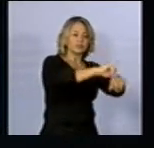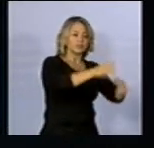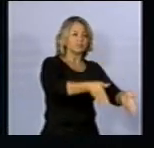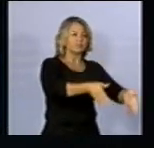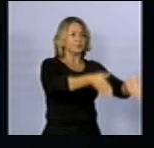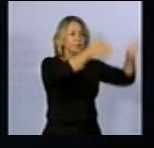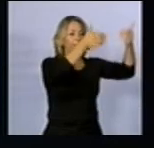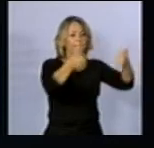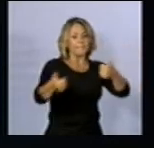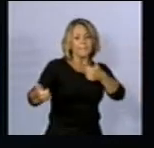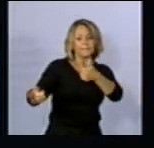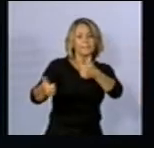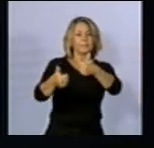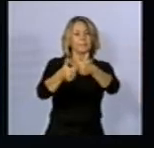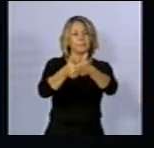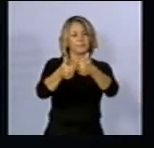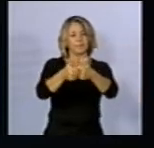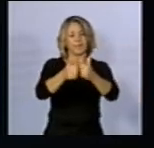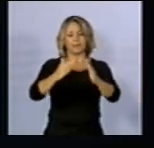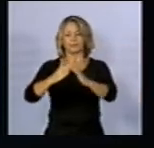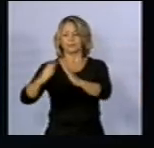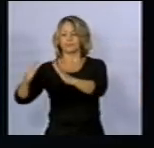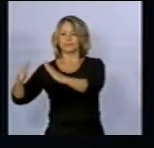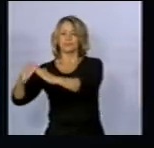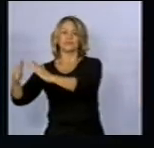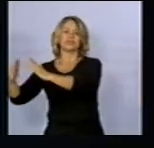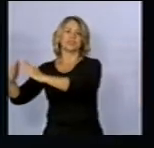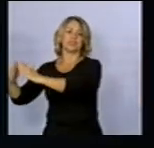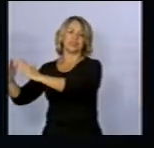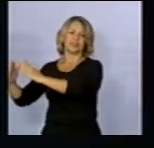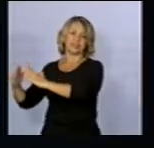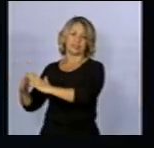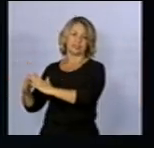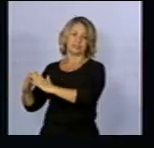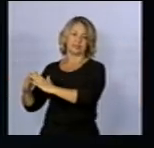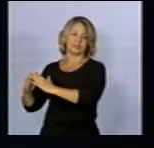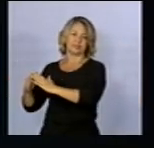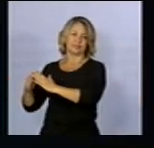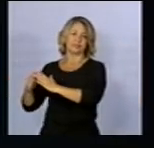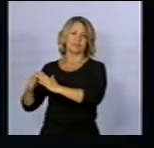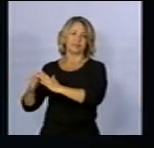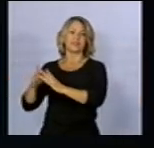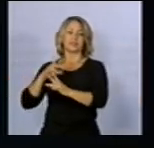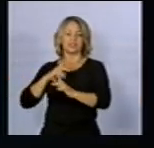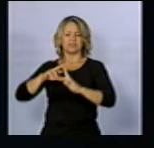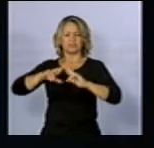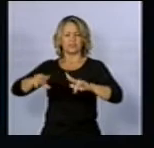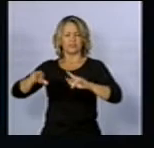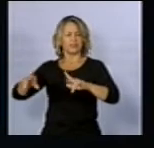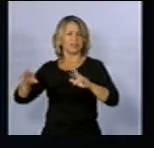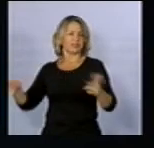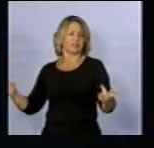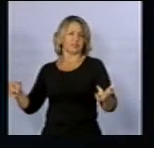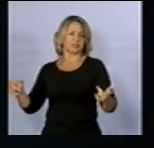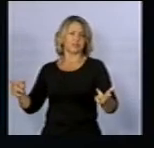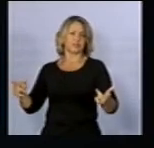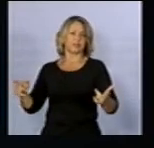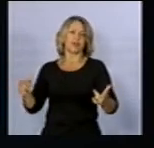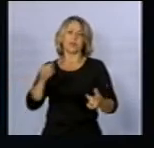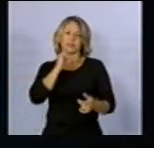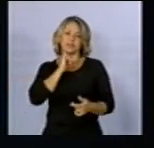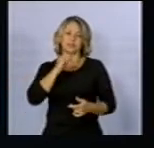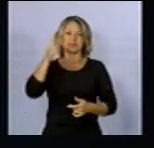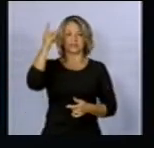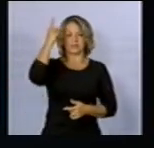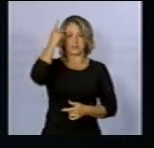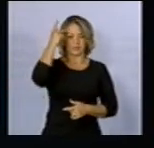área de ocupação indígena. Quer dizer, no país existem diferentes situações. Nesse caso, em São Paulo,